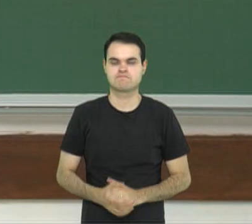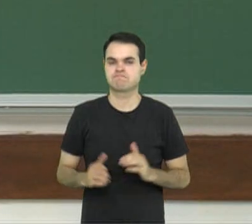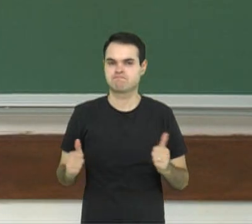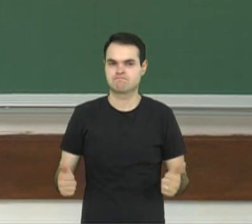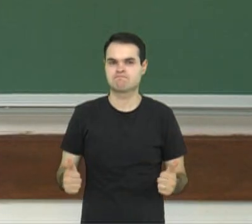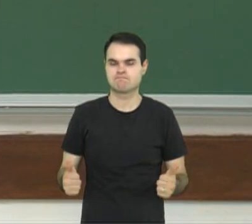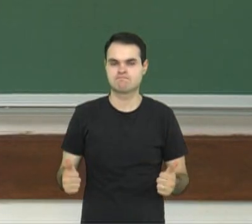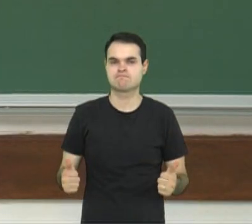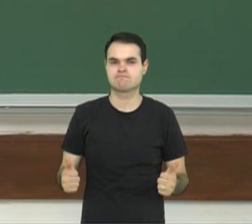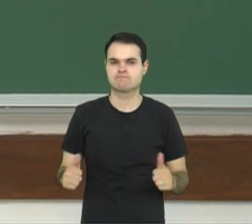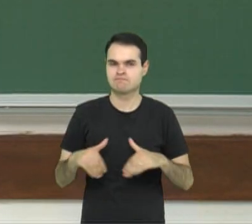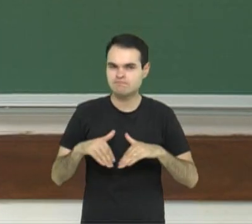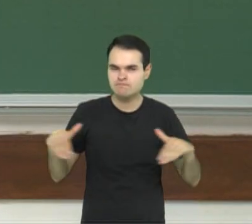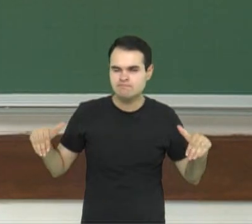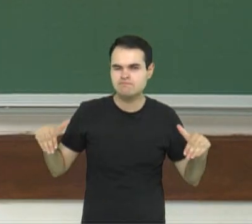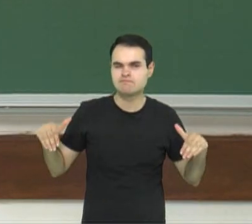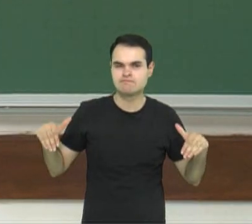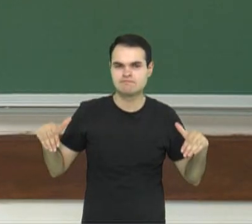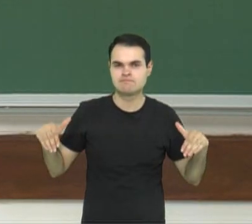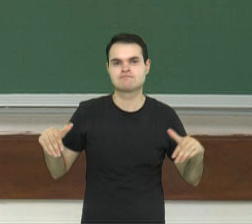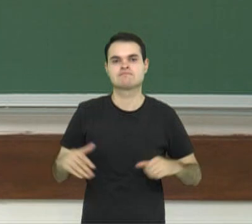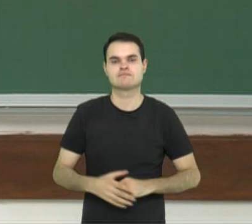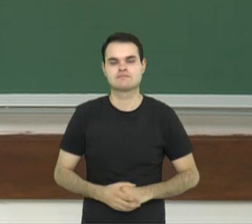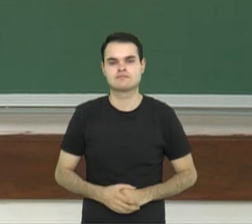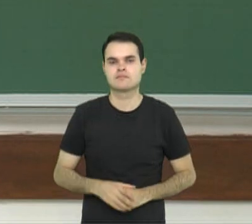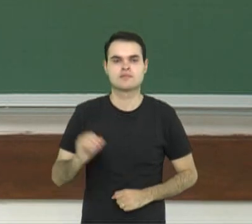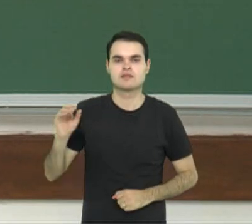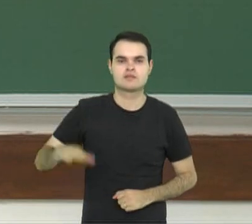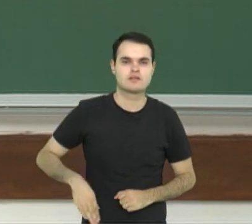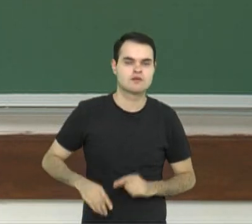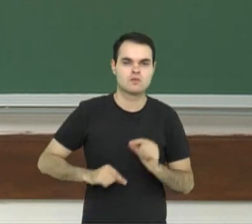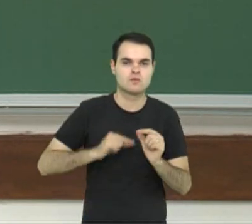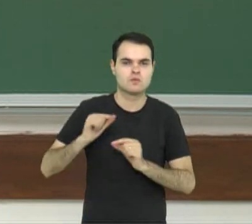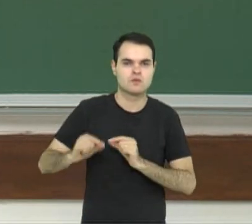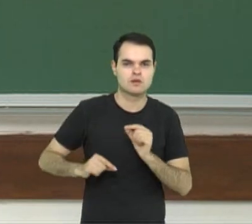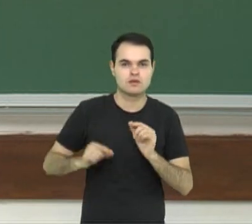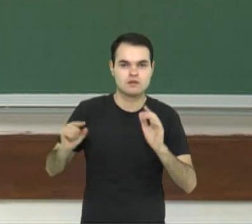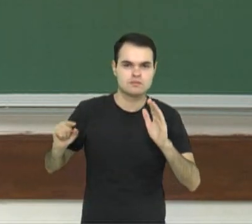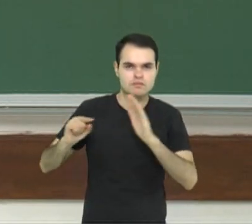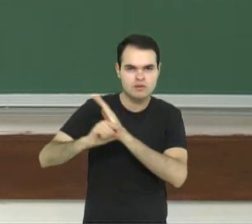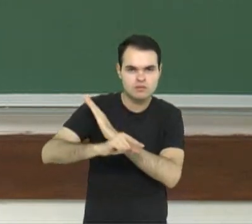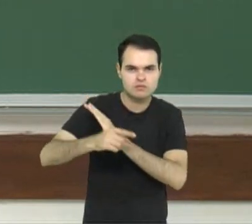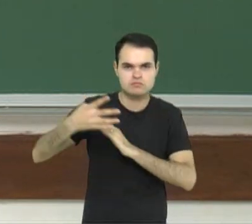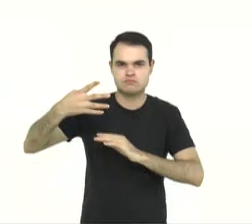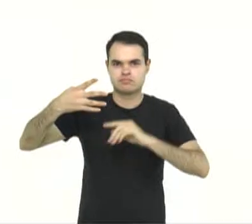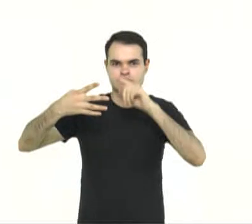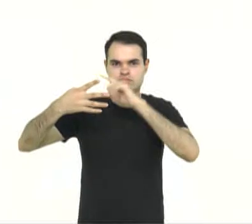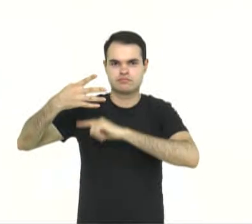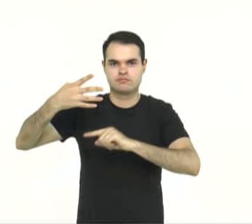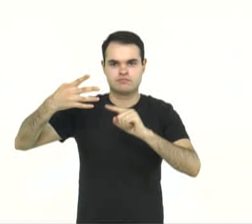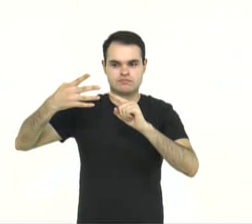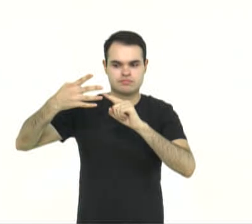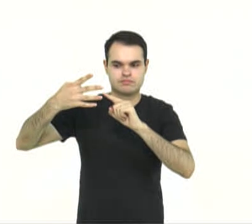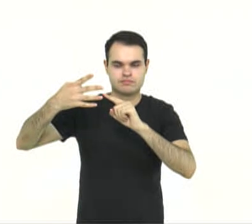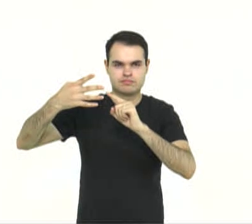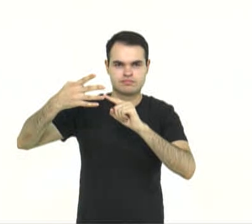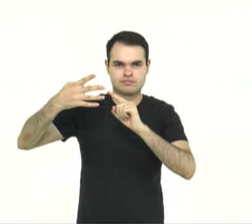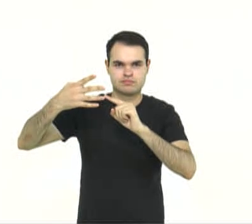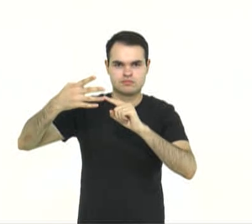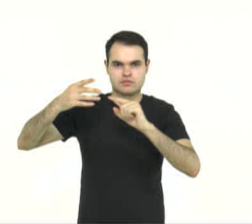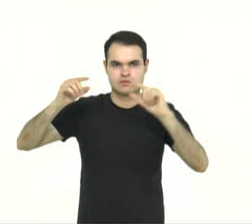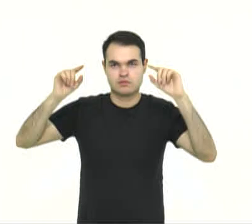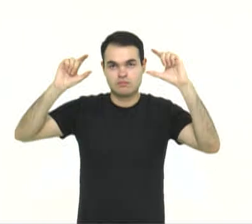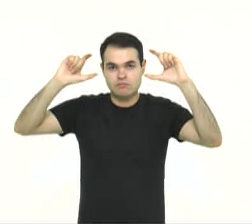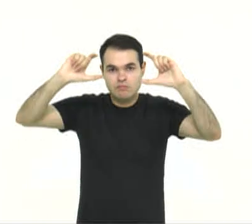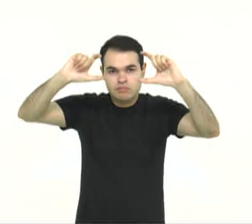Então, galerinha, beleza? Suave na nave? Quem assinalou aqui no nosso quiz que quem vai fazer o